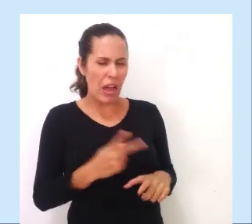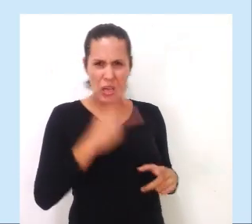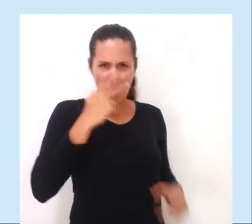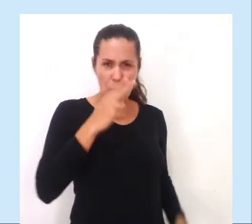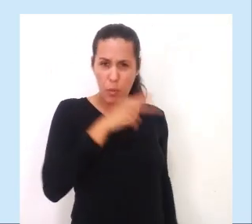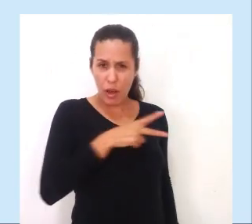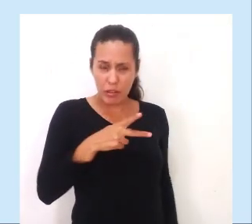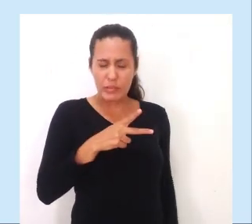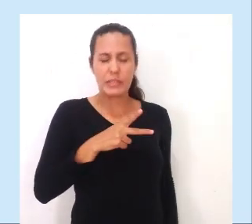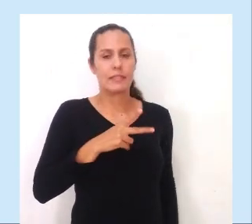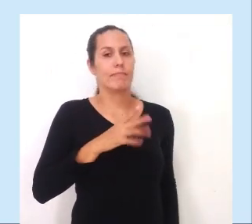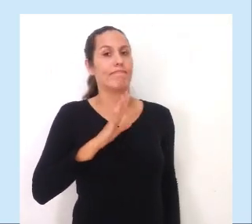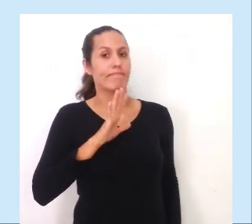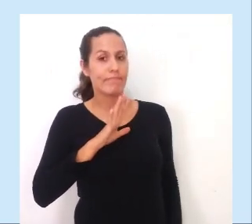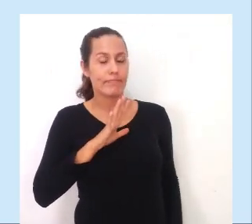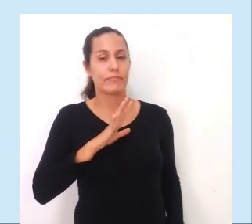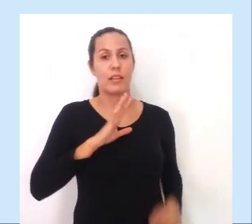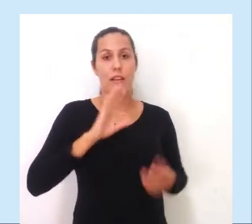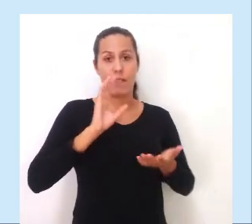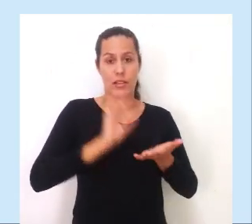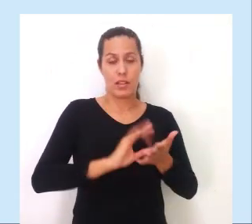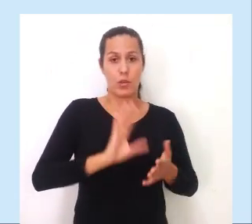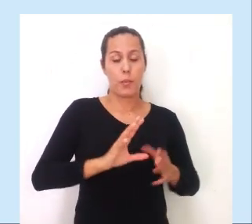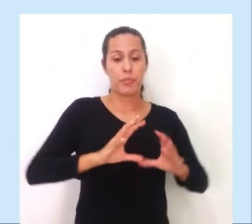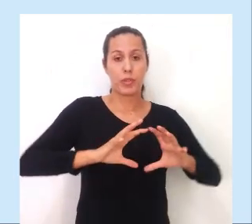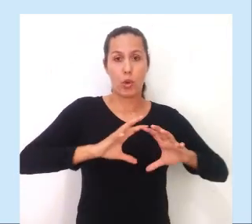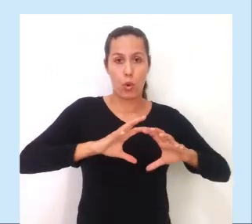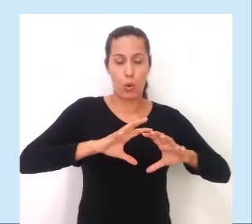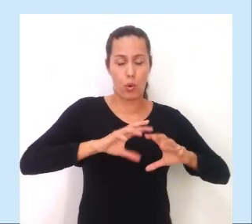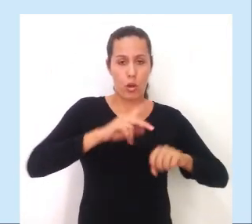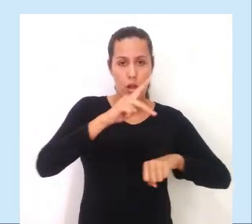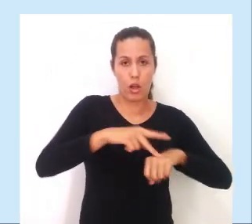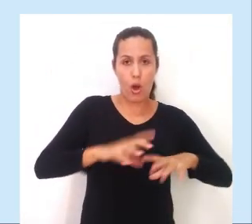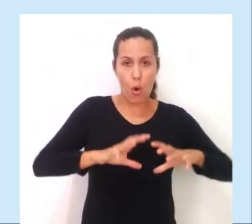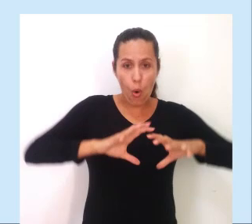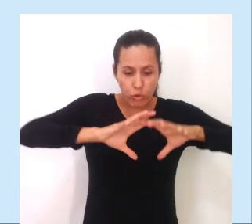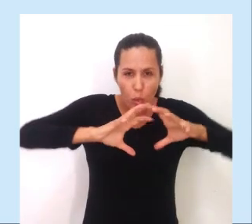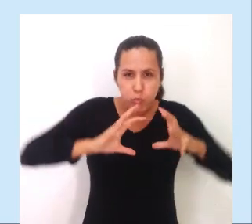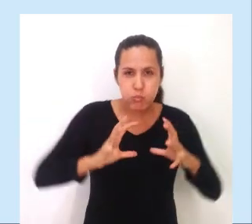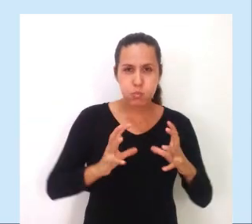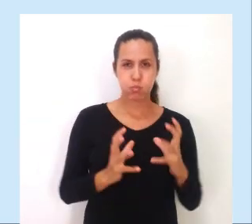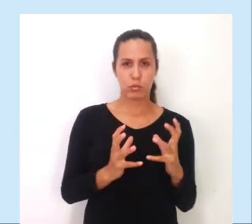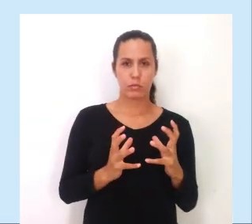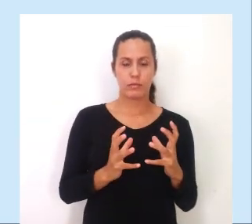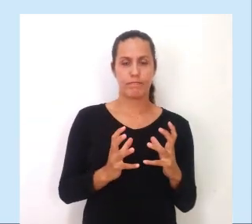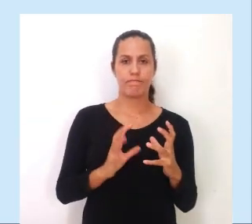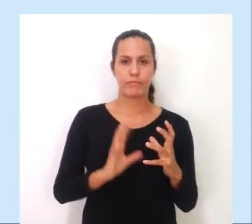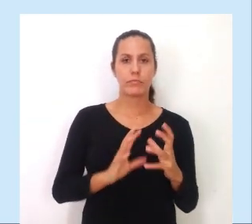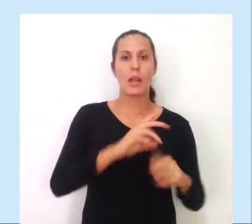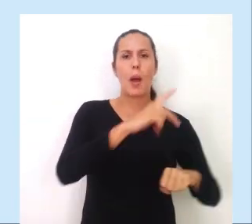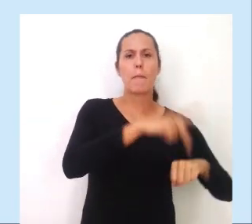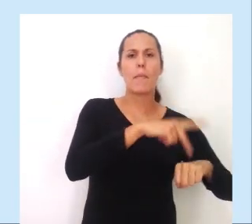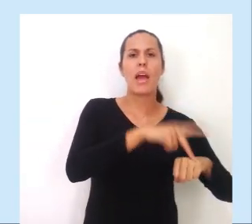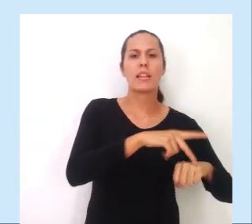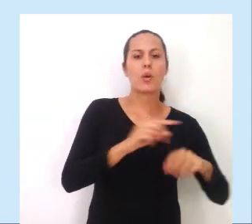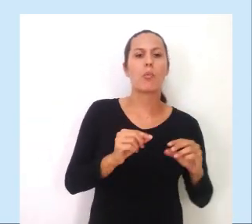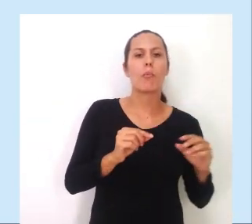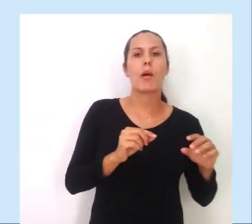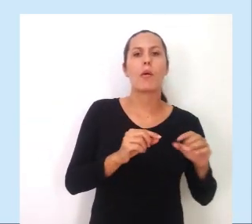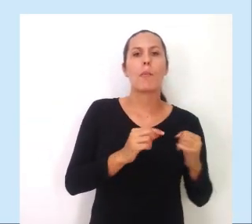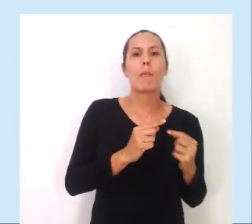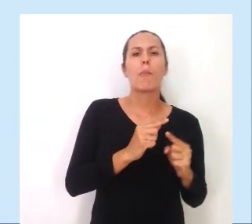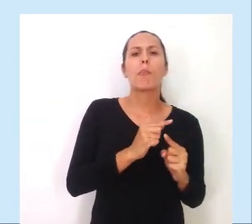realidade, a rocha ela é um agregado, a pedra não. A pedra vai ser um pedaço solto da